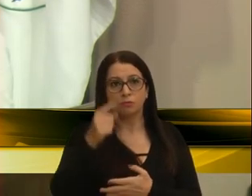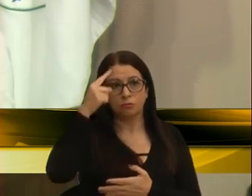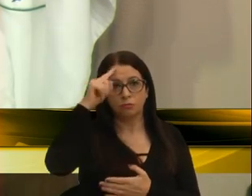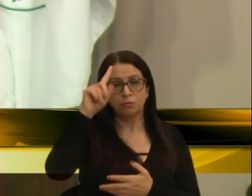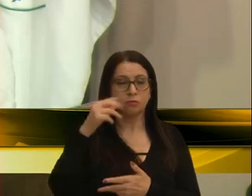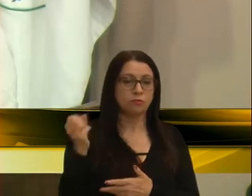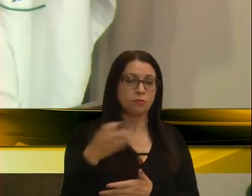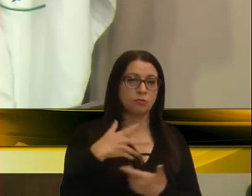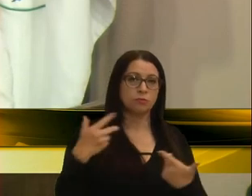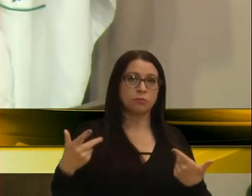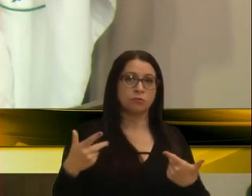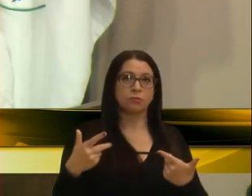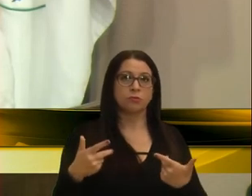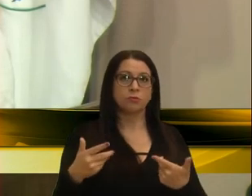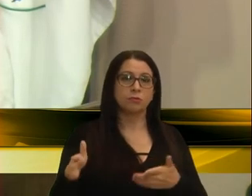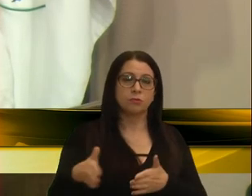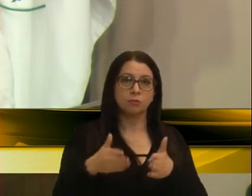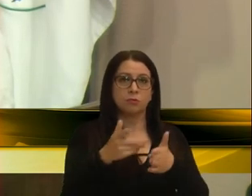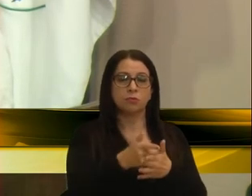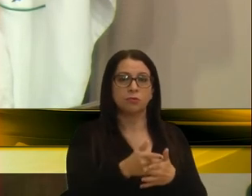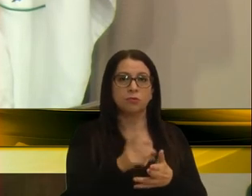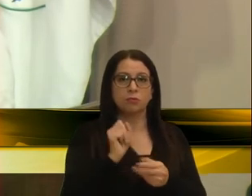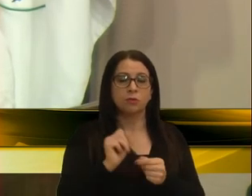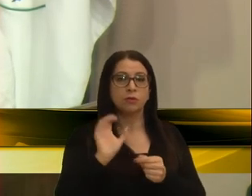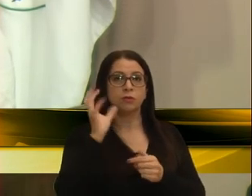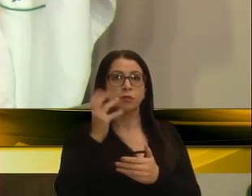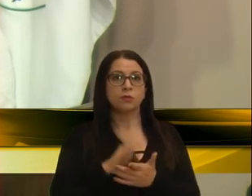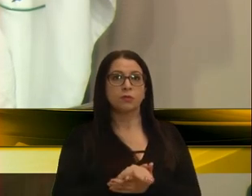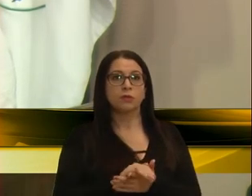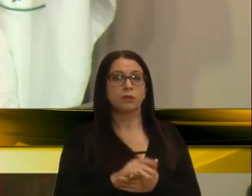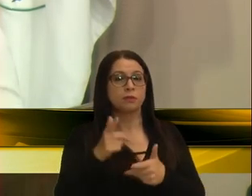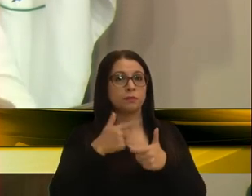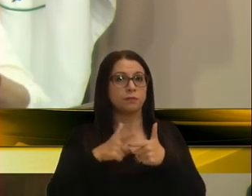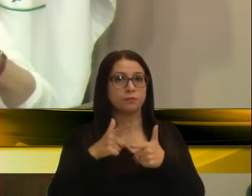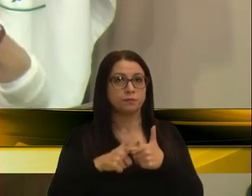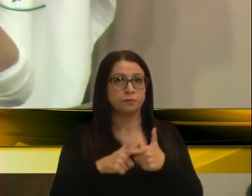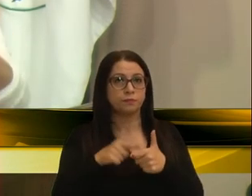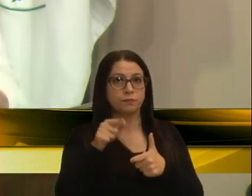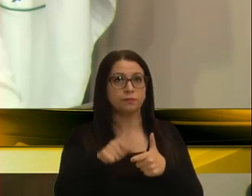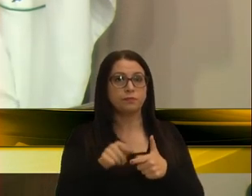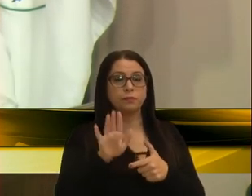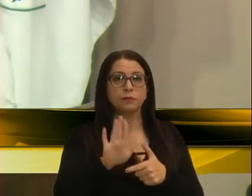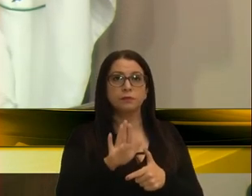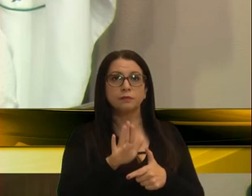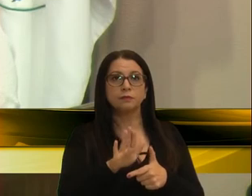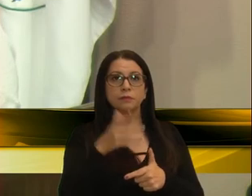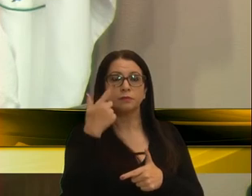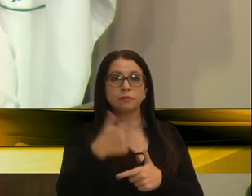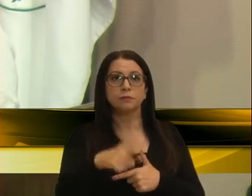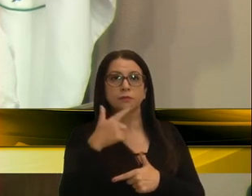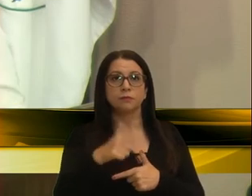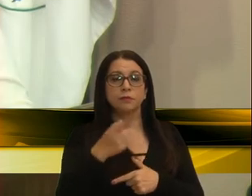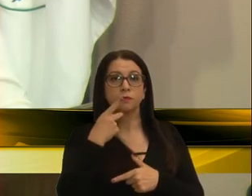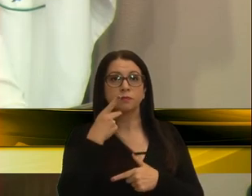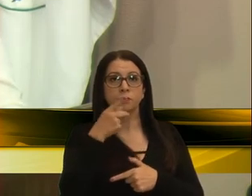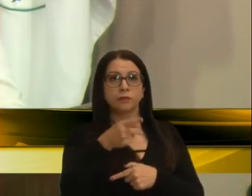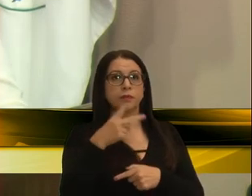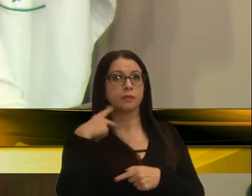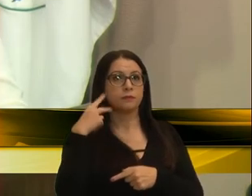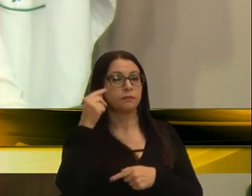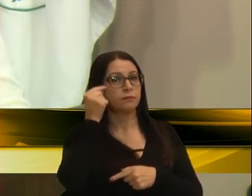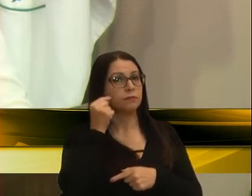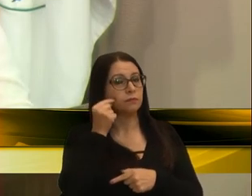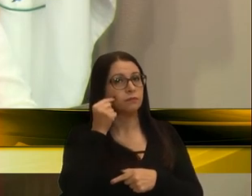criatividade, né? E caminhos viáveis para resolver os problemas. E aí eles ficam recorrentes, como foi dito pelo vereador